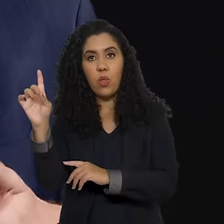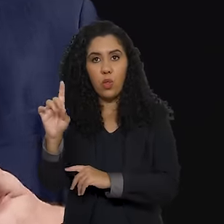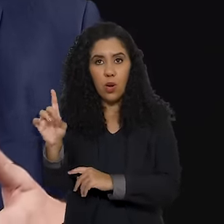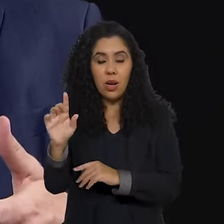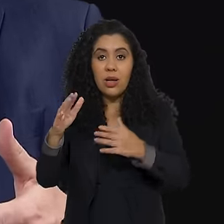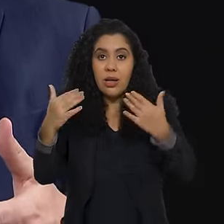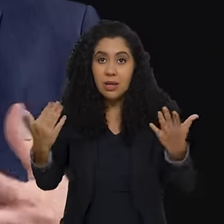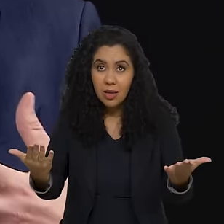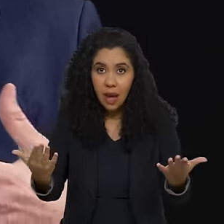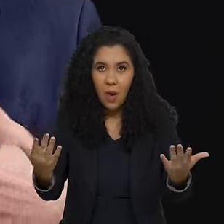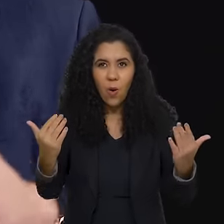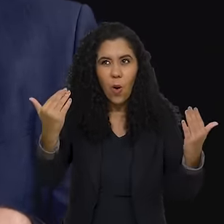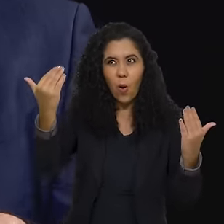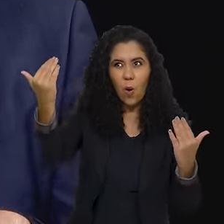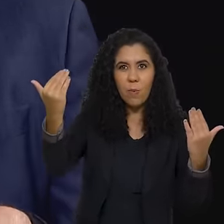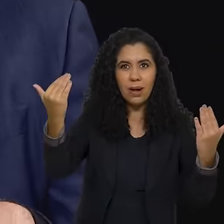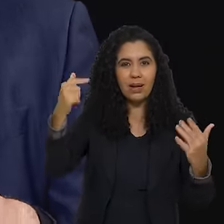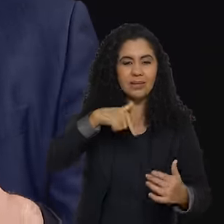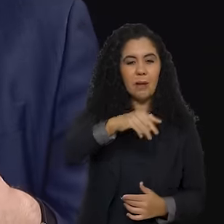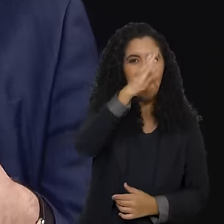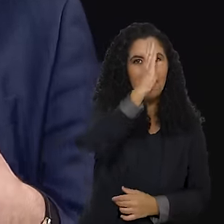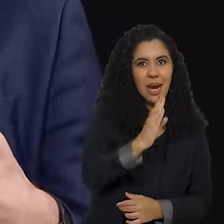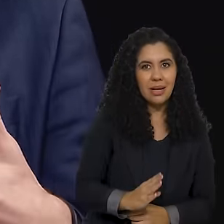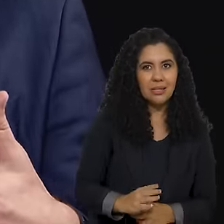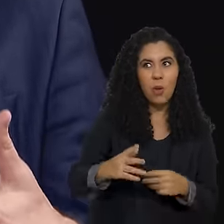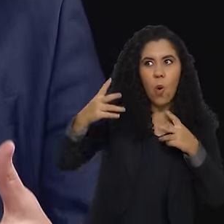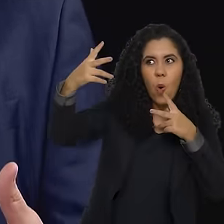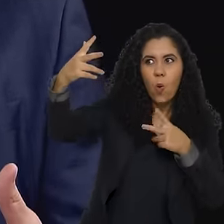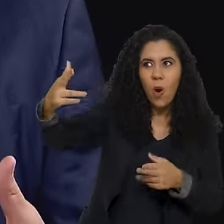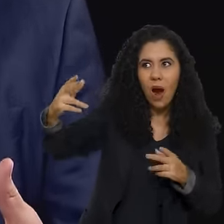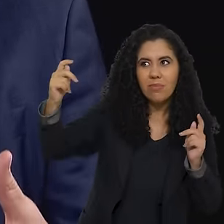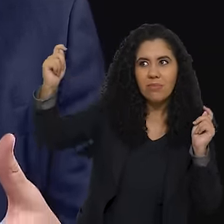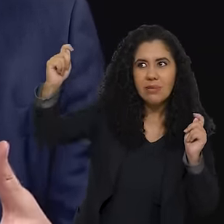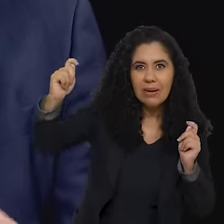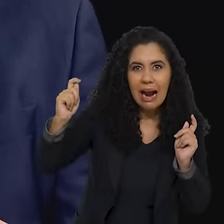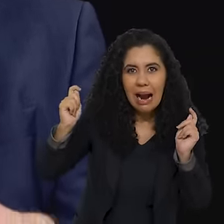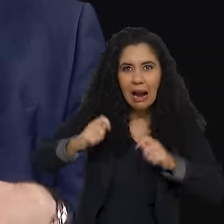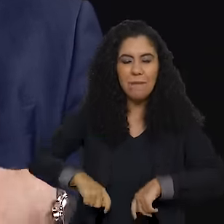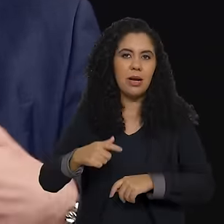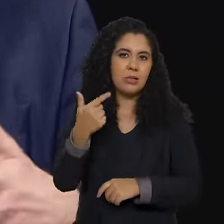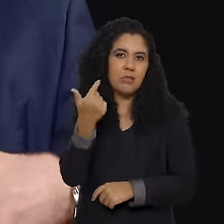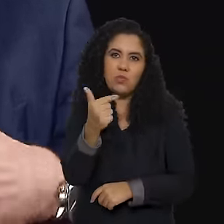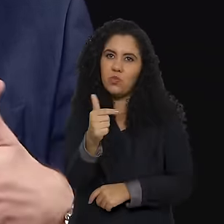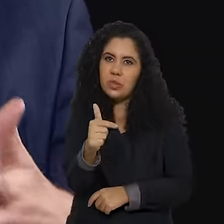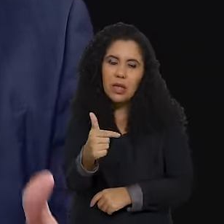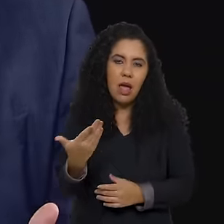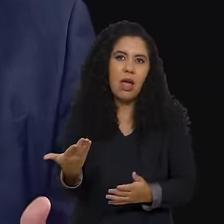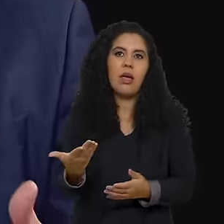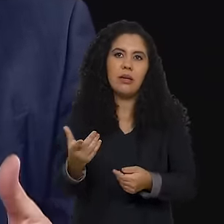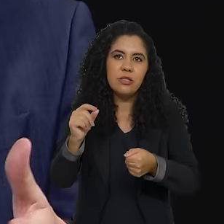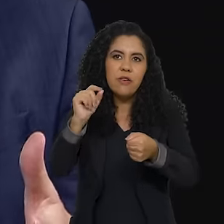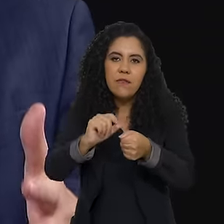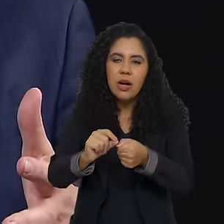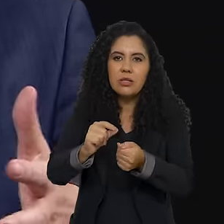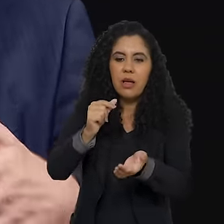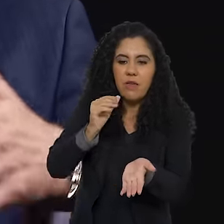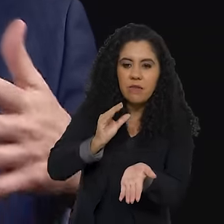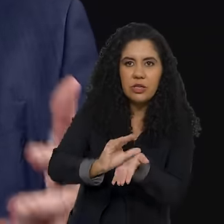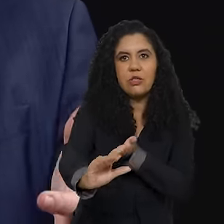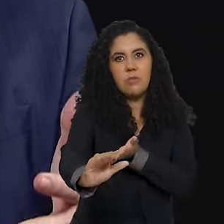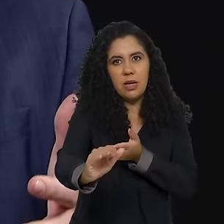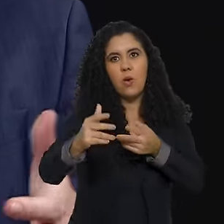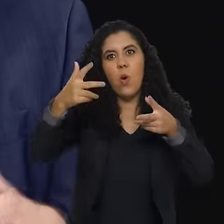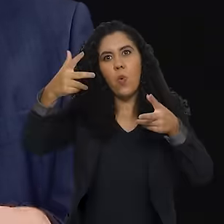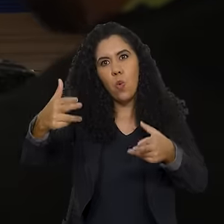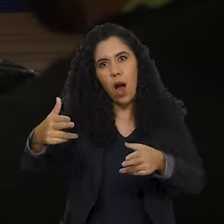dólares. Então, veja, a gente não tem a mesma capacidade orçamentária, fiscal, de fazer investimentos